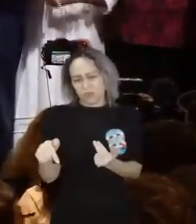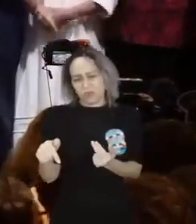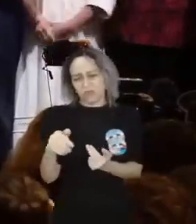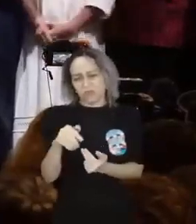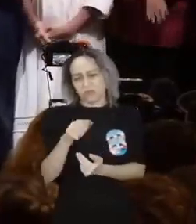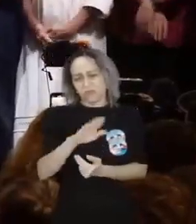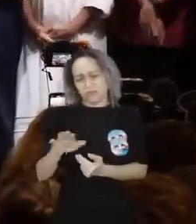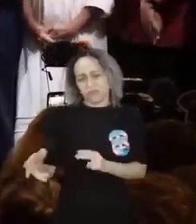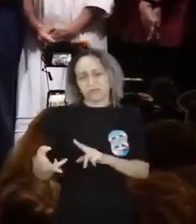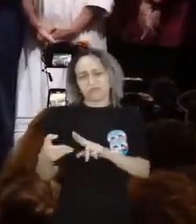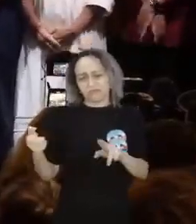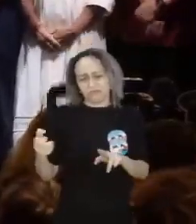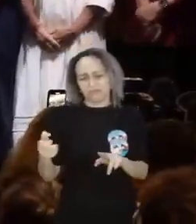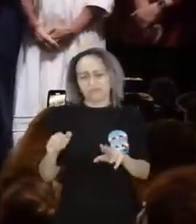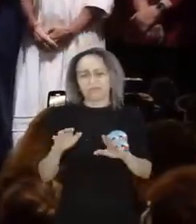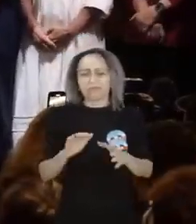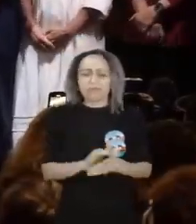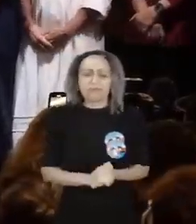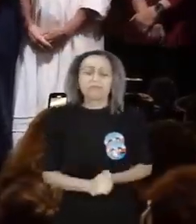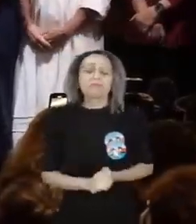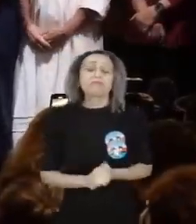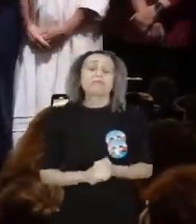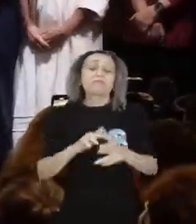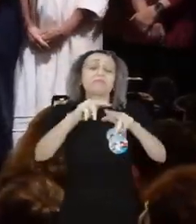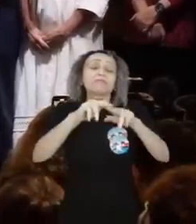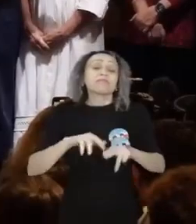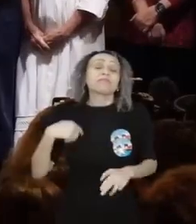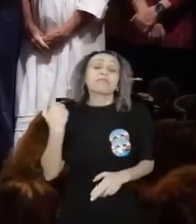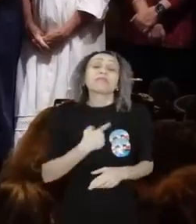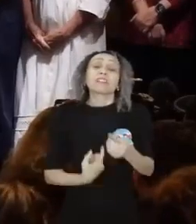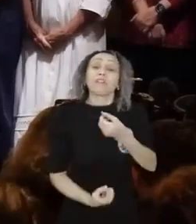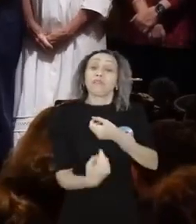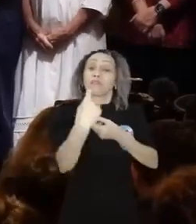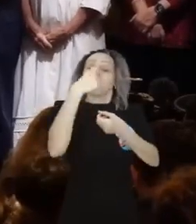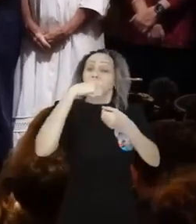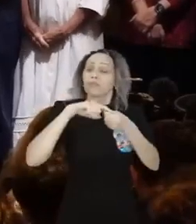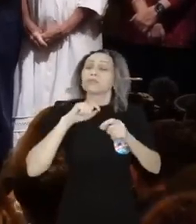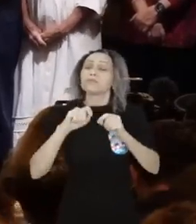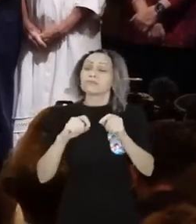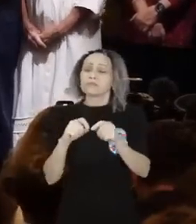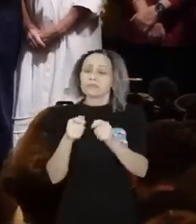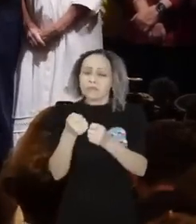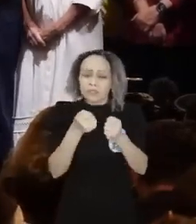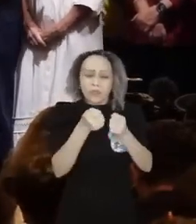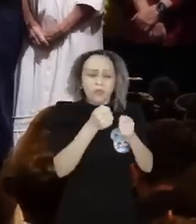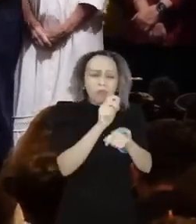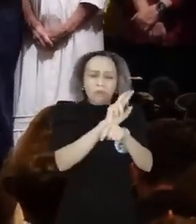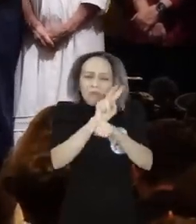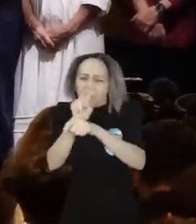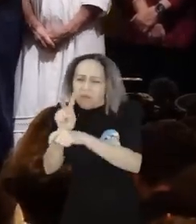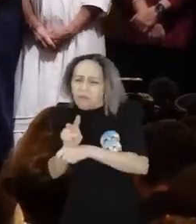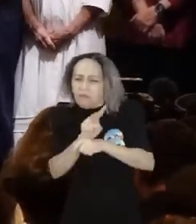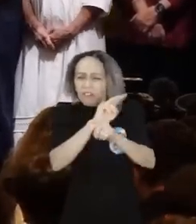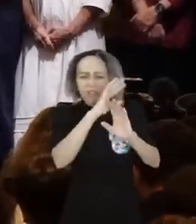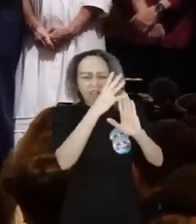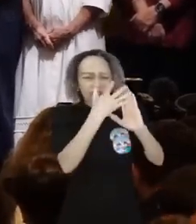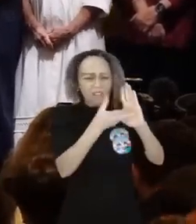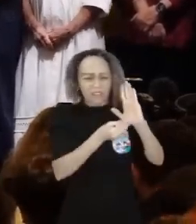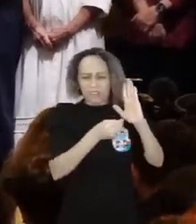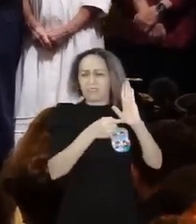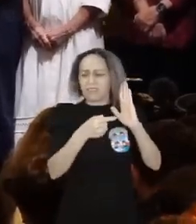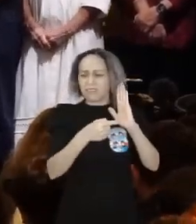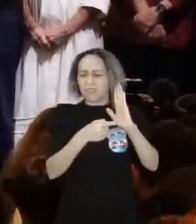Por isso, vamos retomar o monitoramento e a vigilância da Amazônia e combater toda